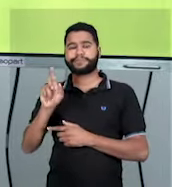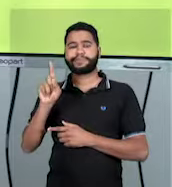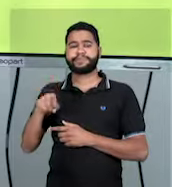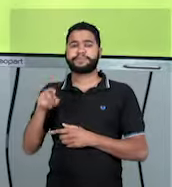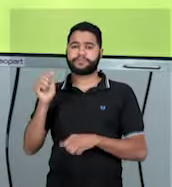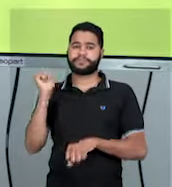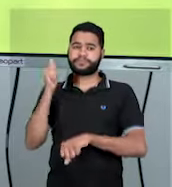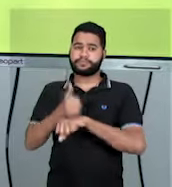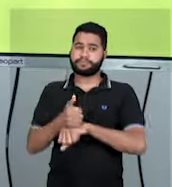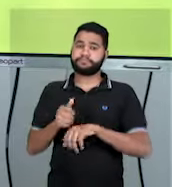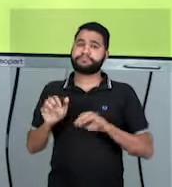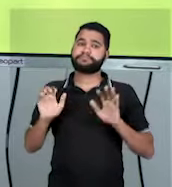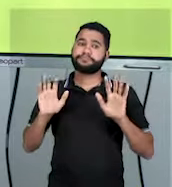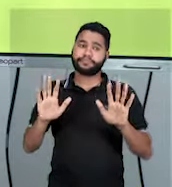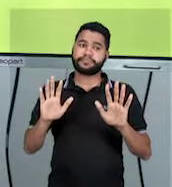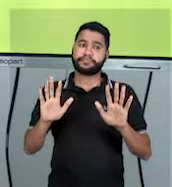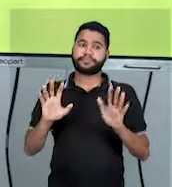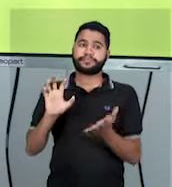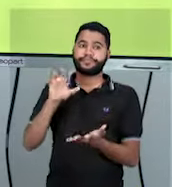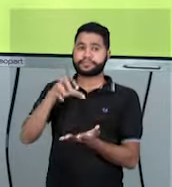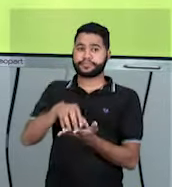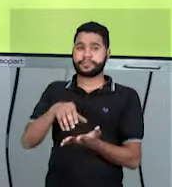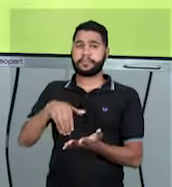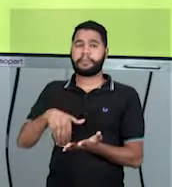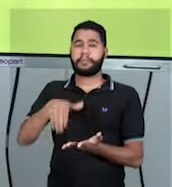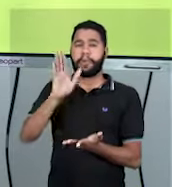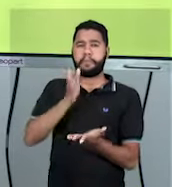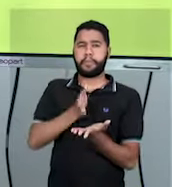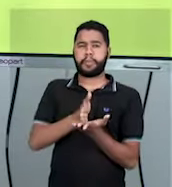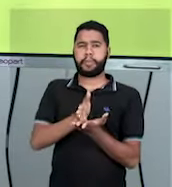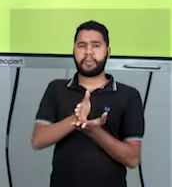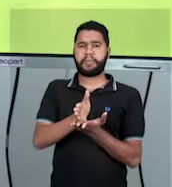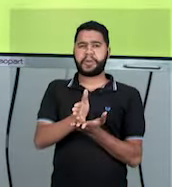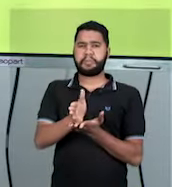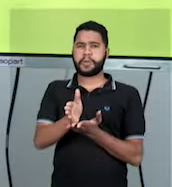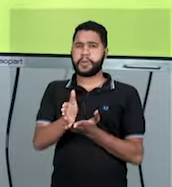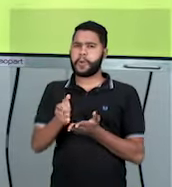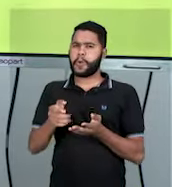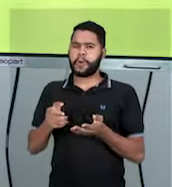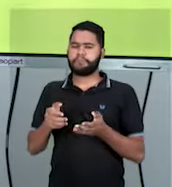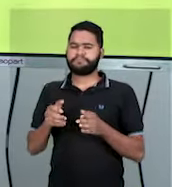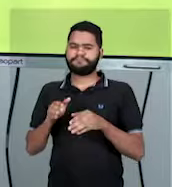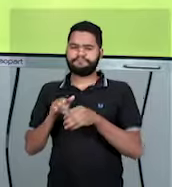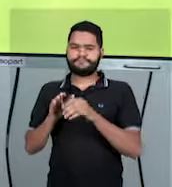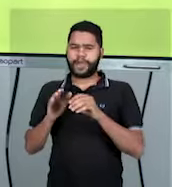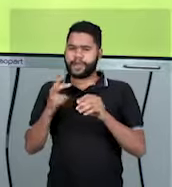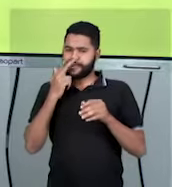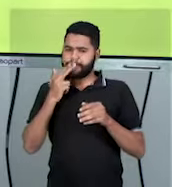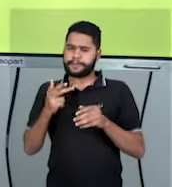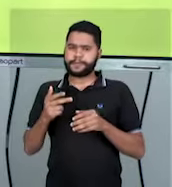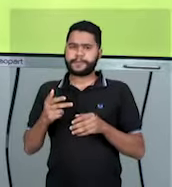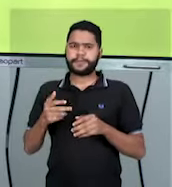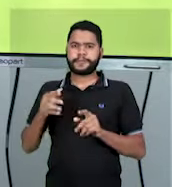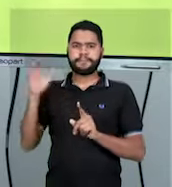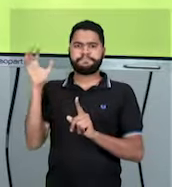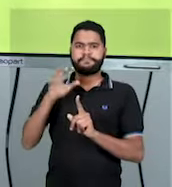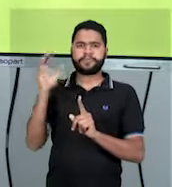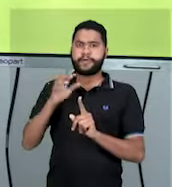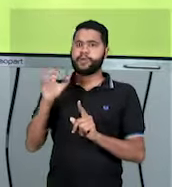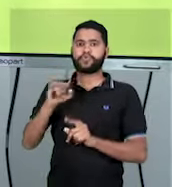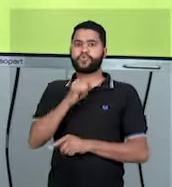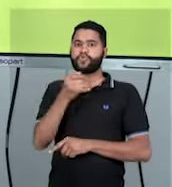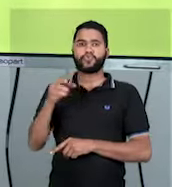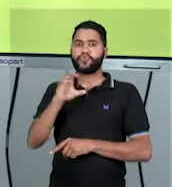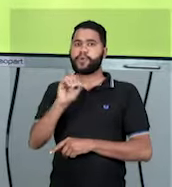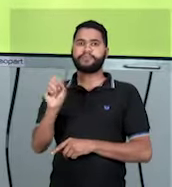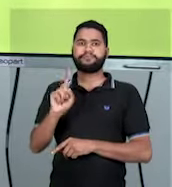tomar posse. Porém, os setores mais conservadores da sociedade pressionam para que não haja a posse do João Goulart, havendo